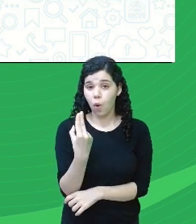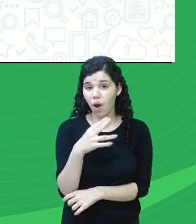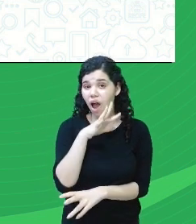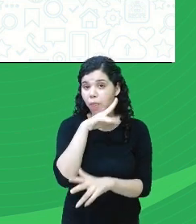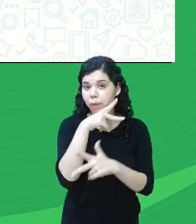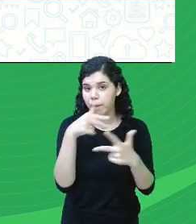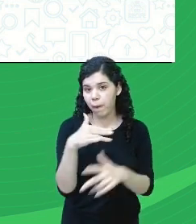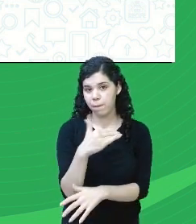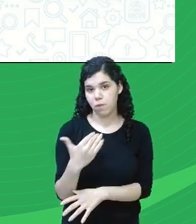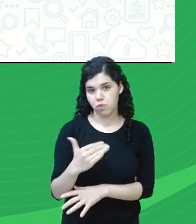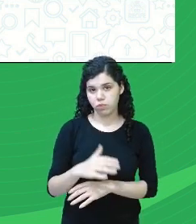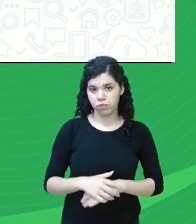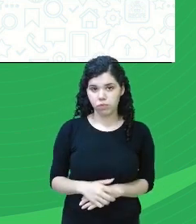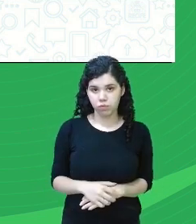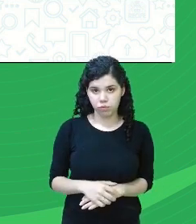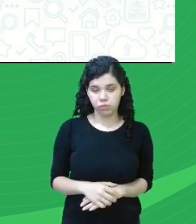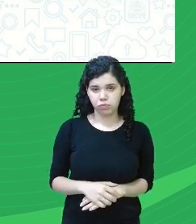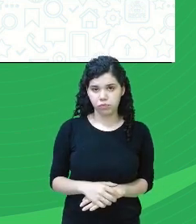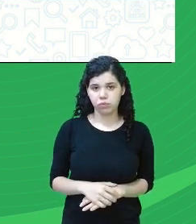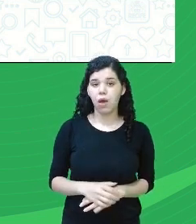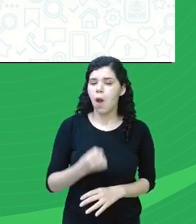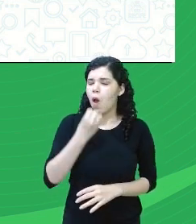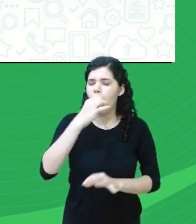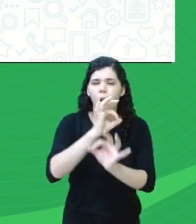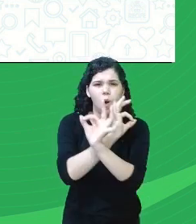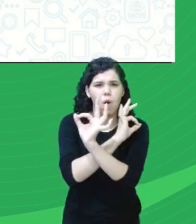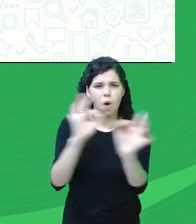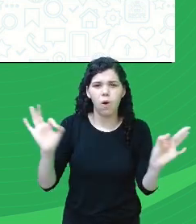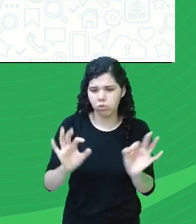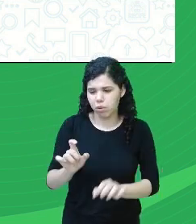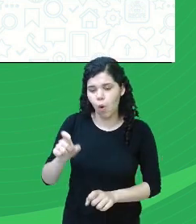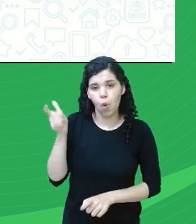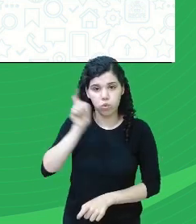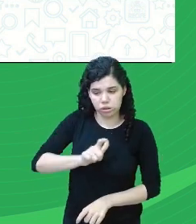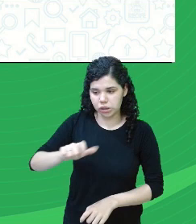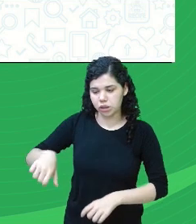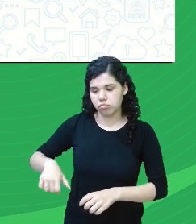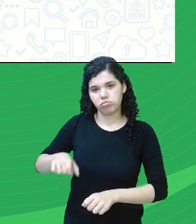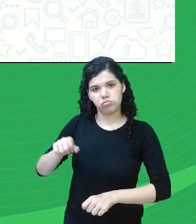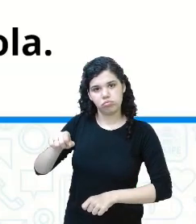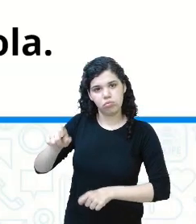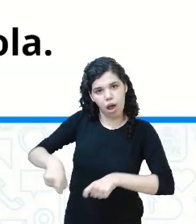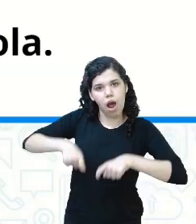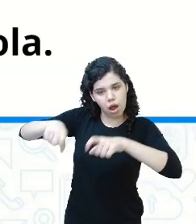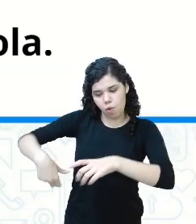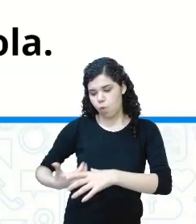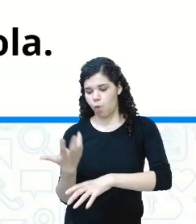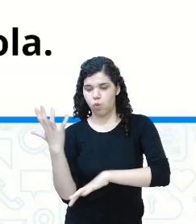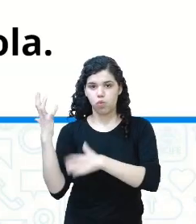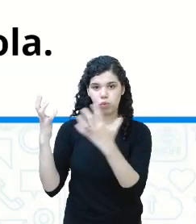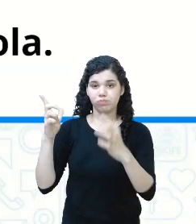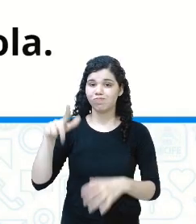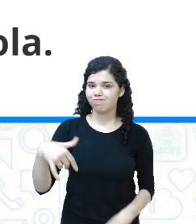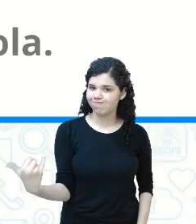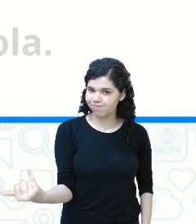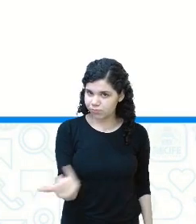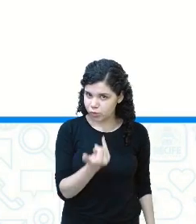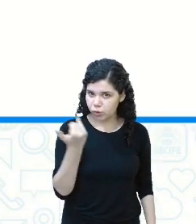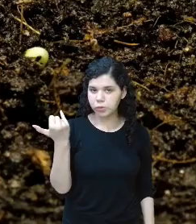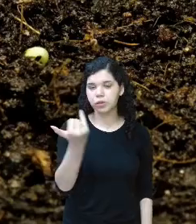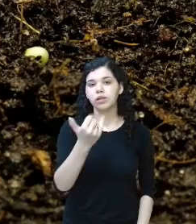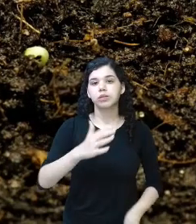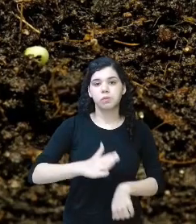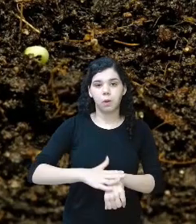de animais, tá? Recomendadíssimo para a prática agrária. Esses materiais orgânicos, eles fazem toda a diferença no processo